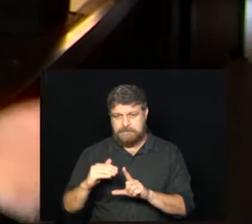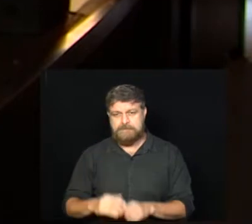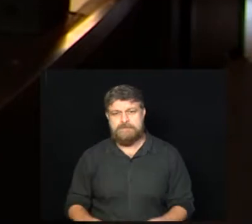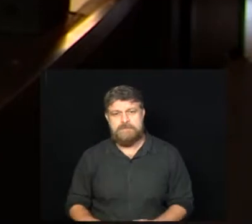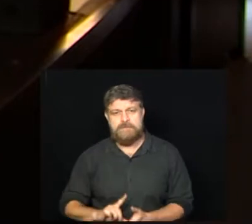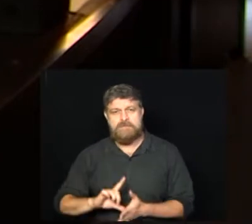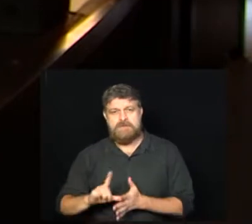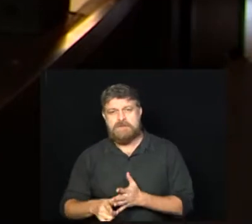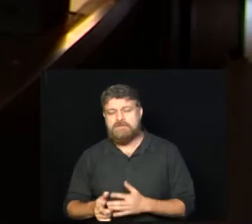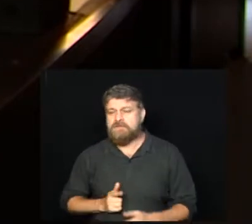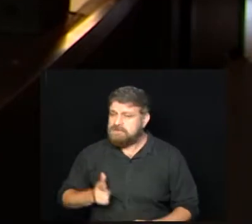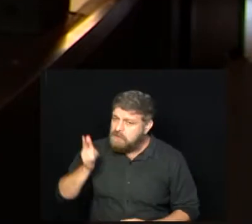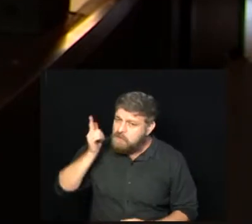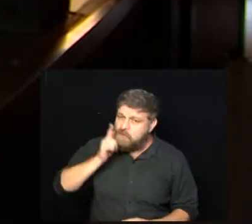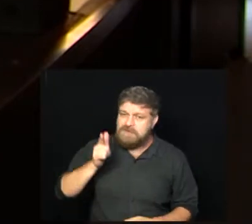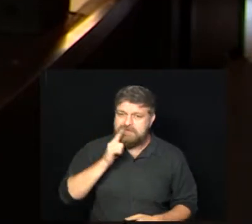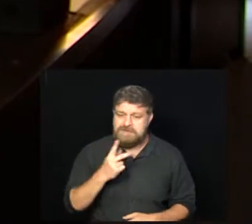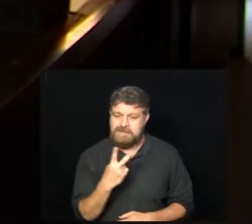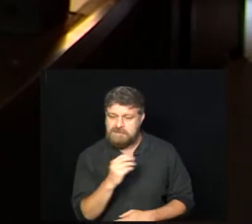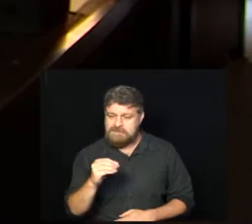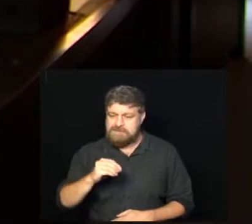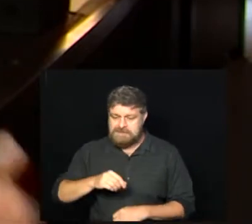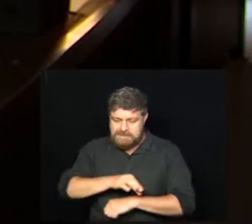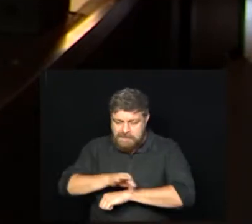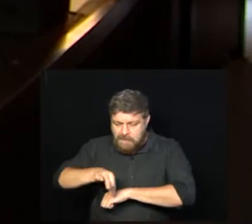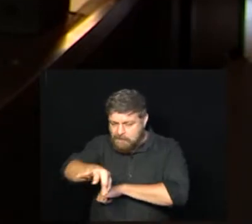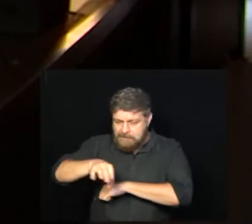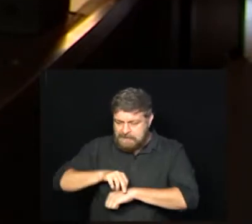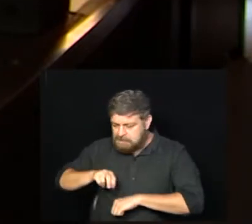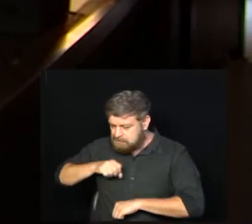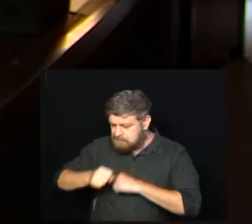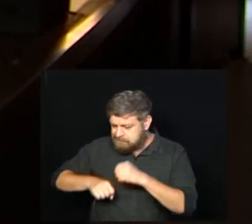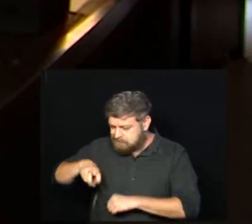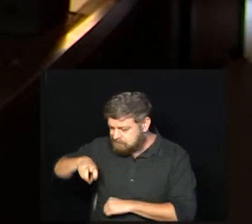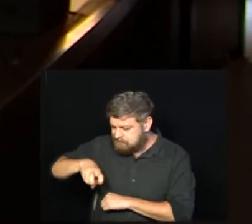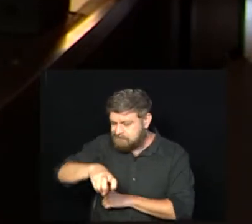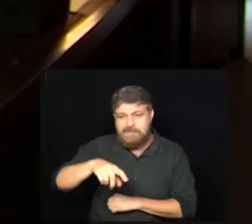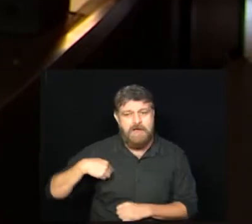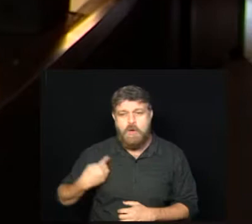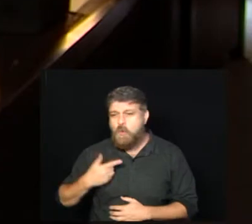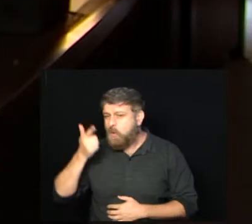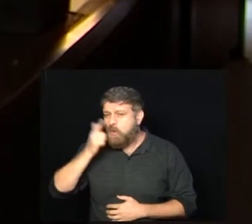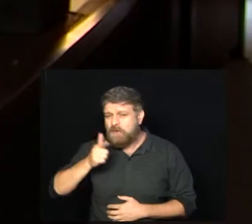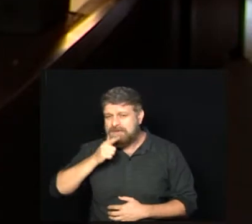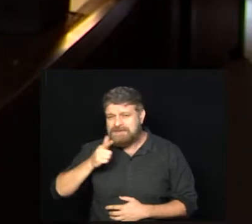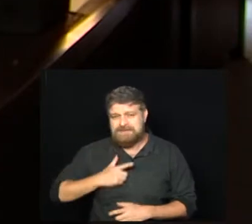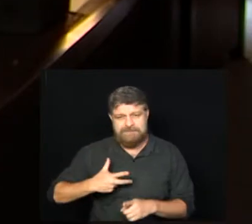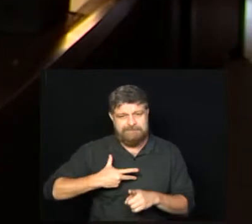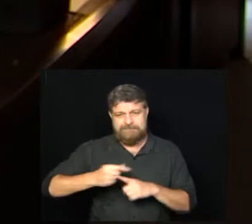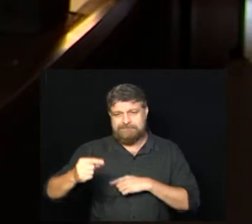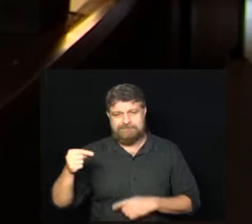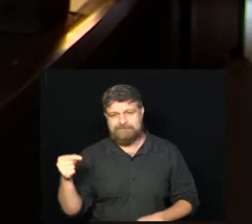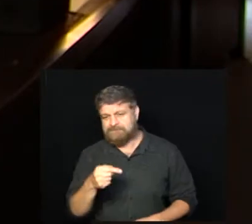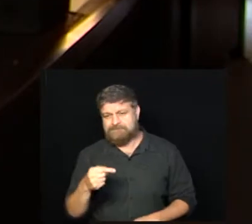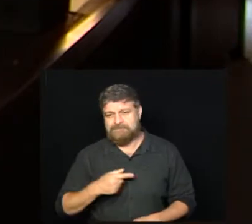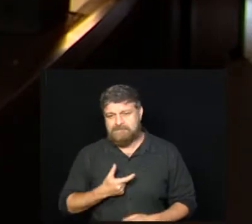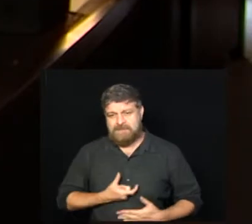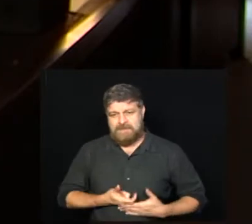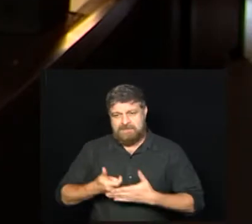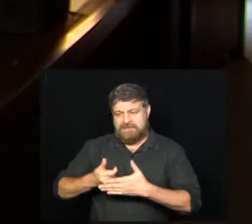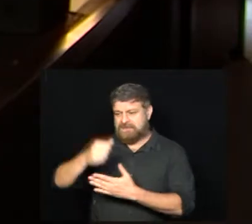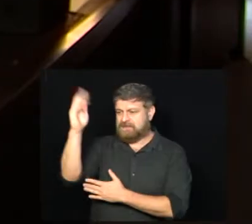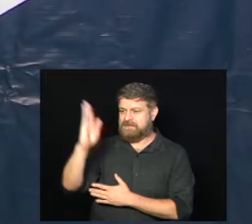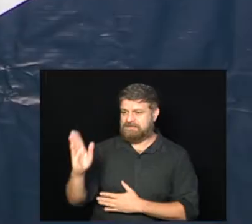e viramos a chave para o 200 e fomos com tudo que a gente tinha e arriscamos tudo e conquistamos aqui essa medalha para o Brasil e